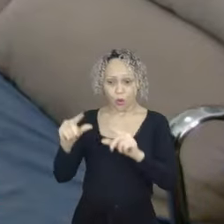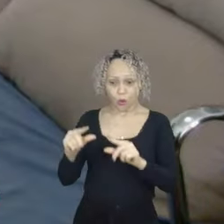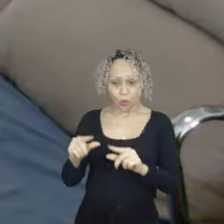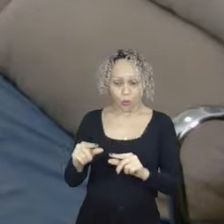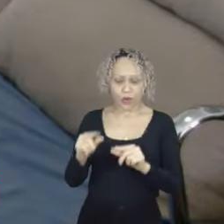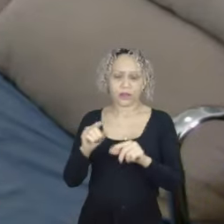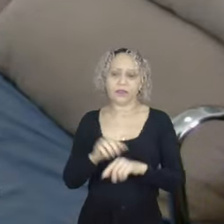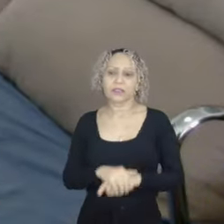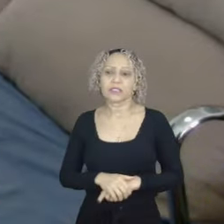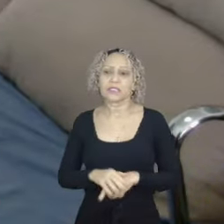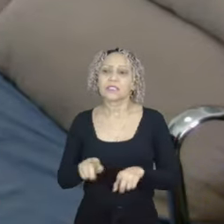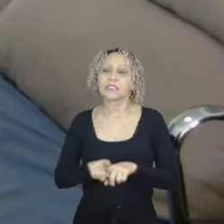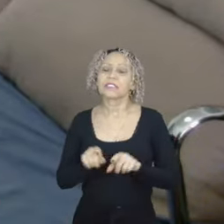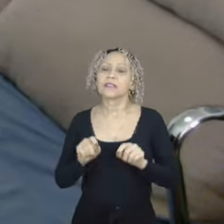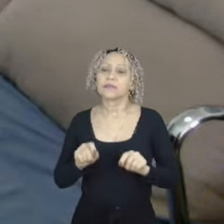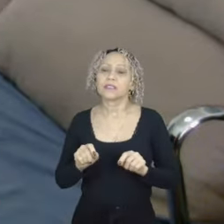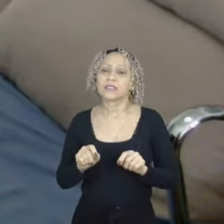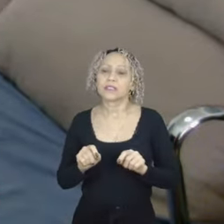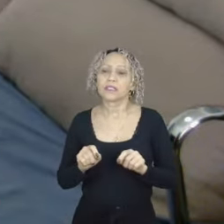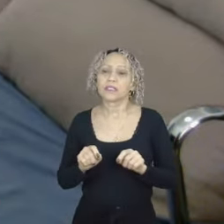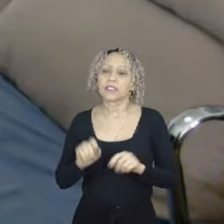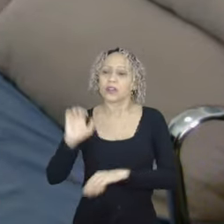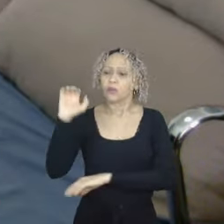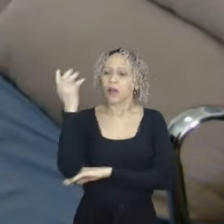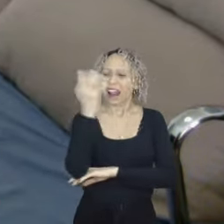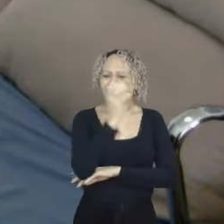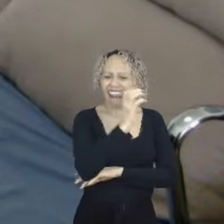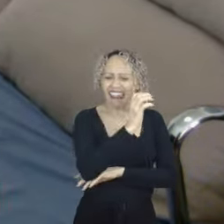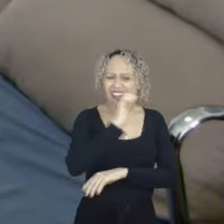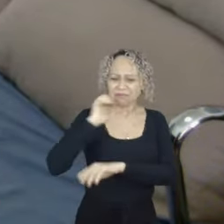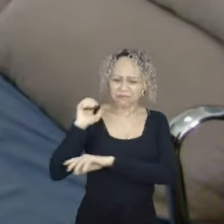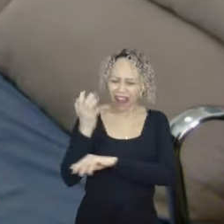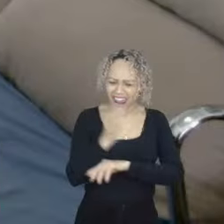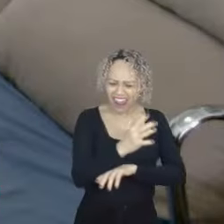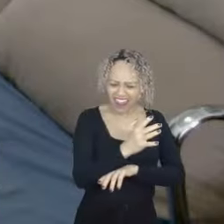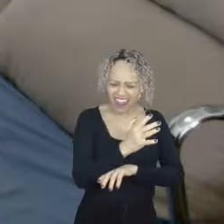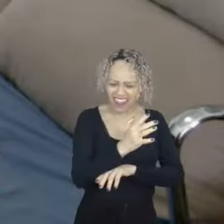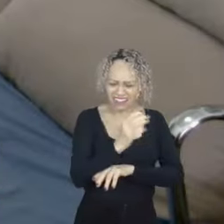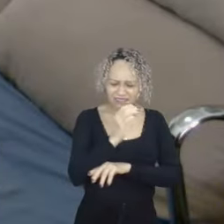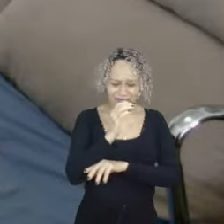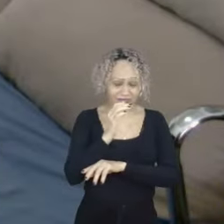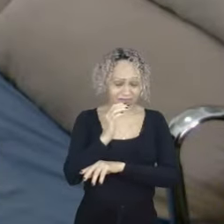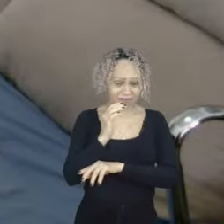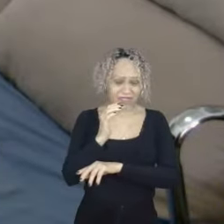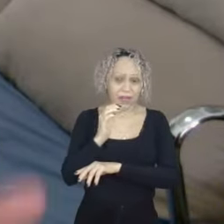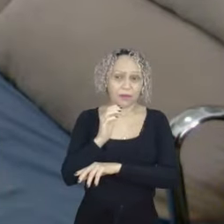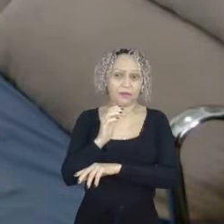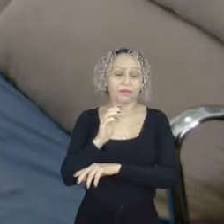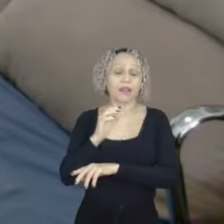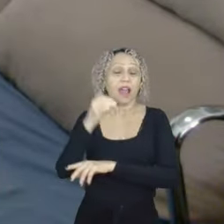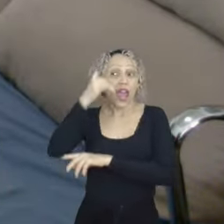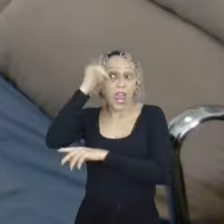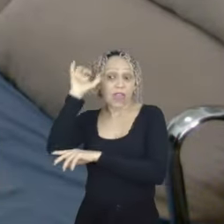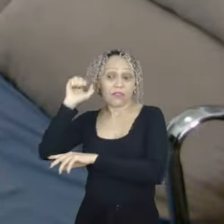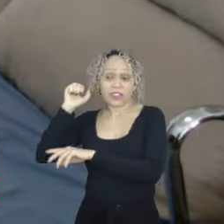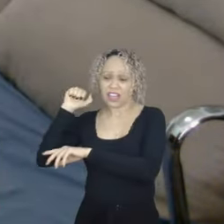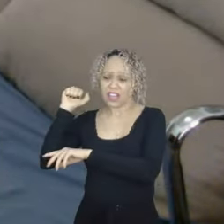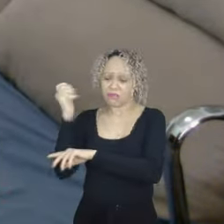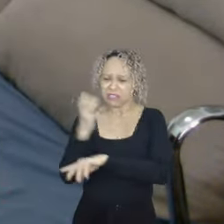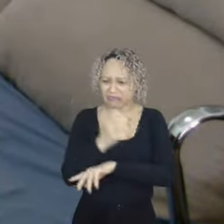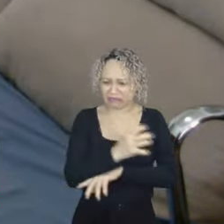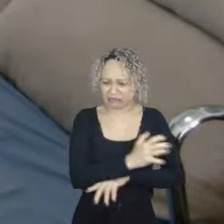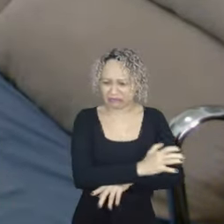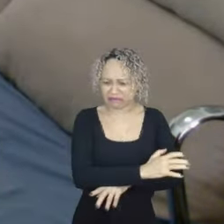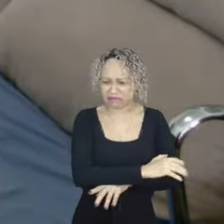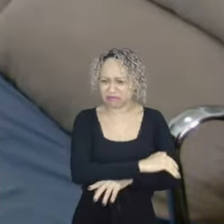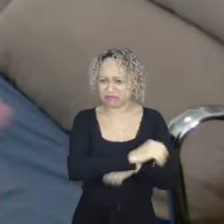reversão da eliminação do desmatamento, né, a reversão e a eliminação do desmatamento das